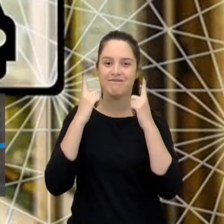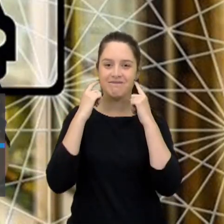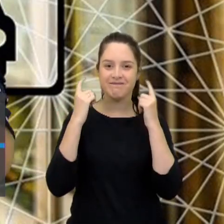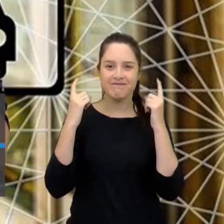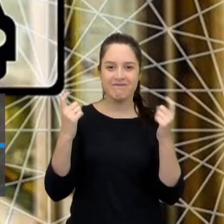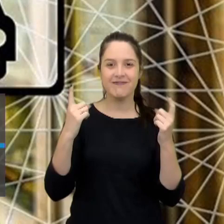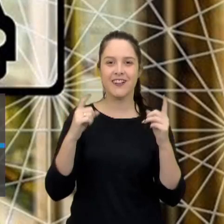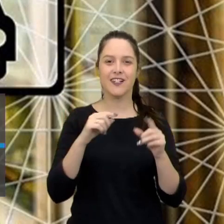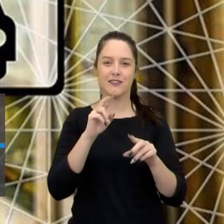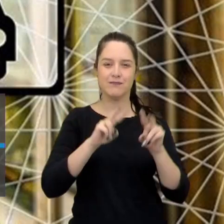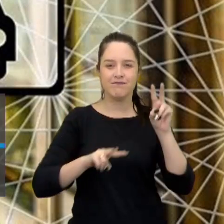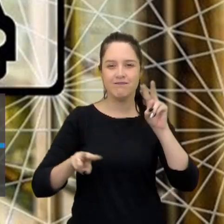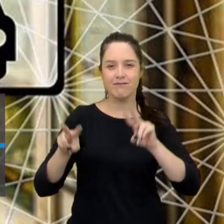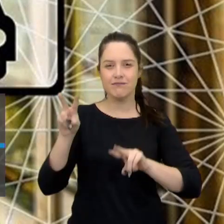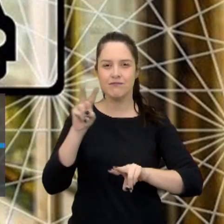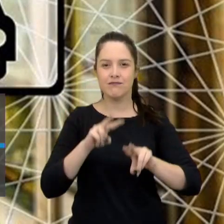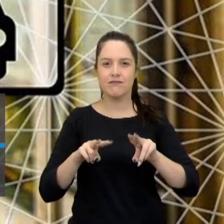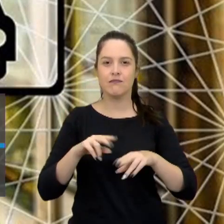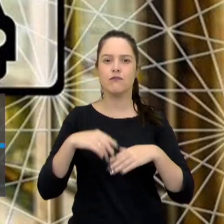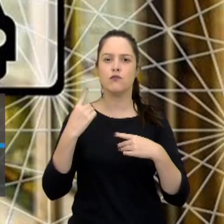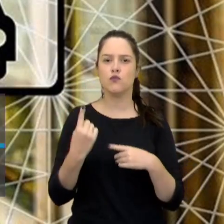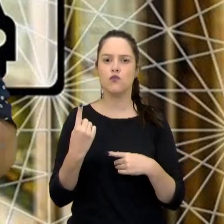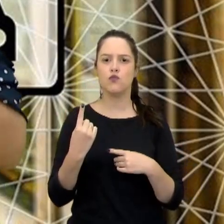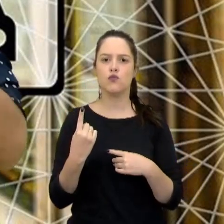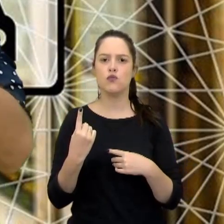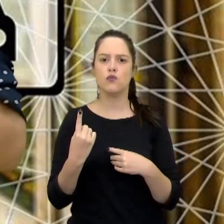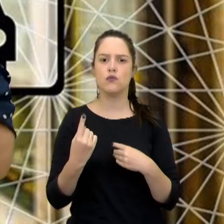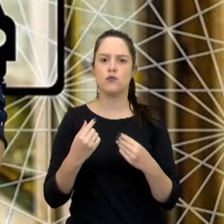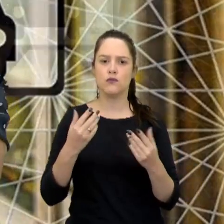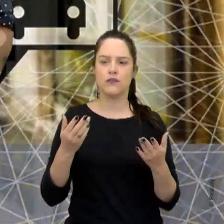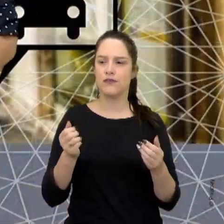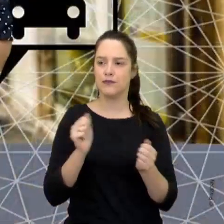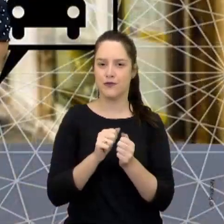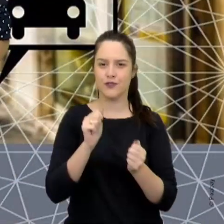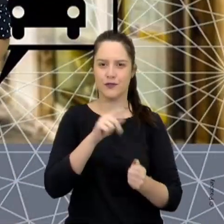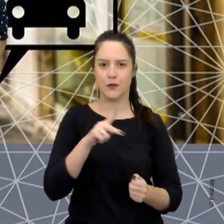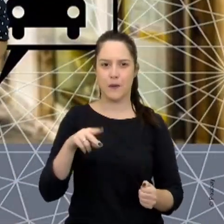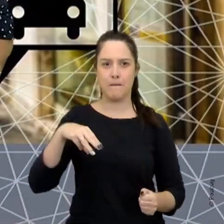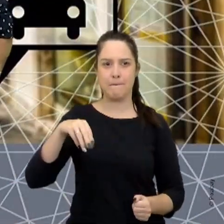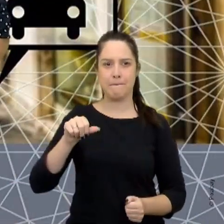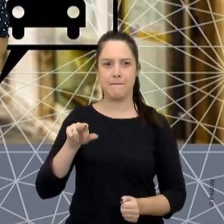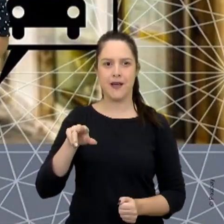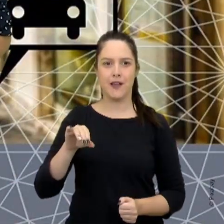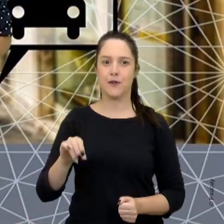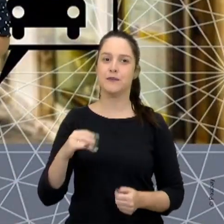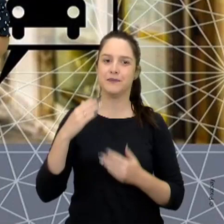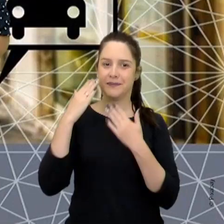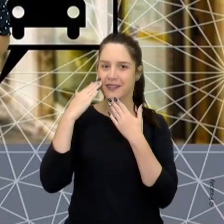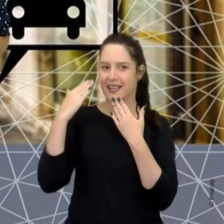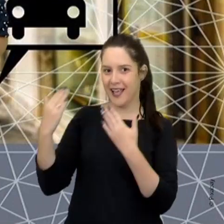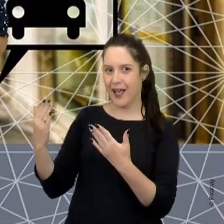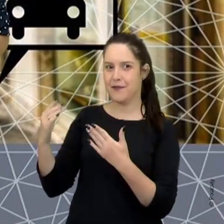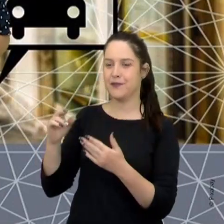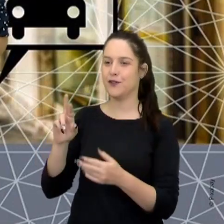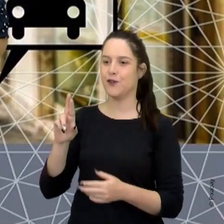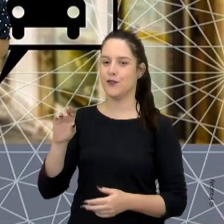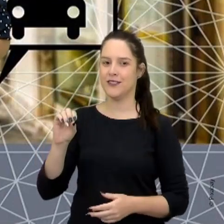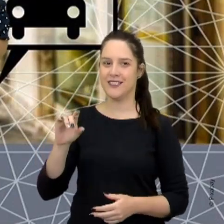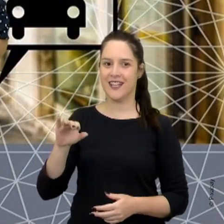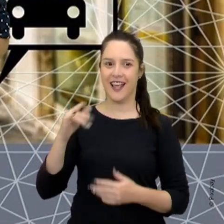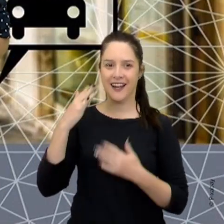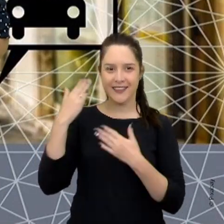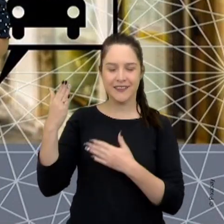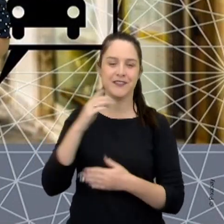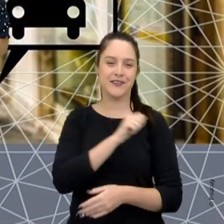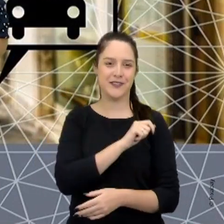visuais. E não estou sozinho, estou com ele, o Pro Mauro. Seja bem-vindo, Pro Mauro. Obrigado, professor Josélio. Olá a todos os estudantes que